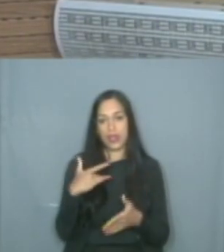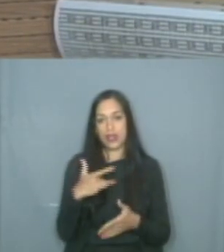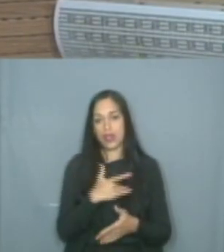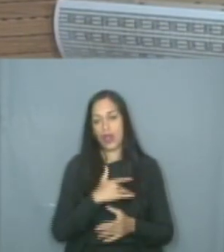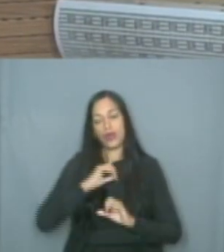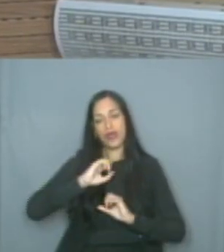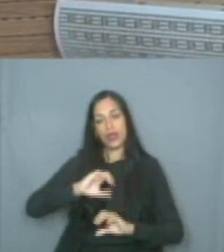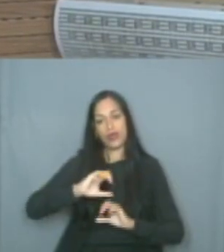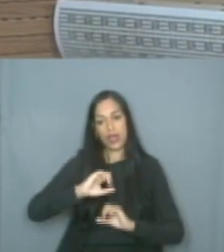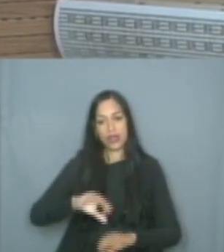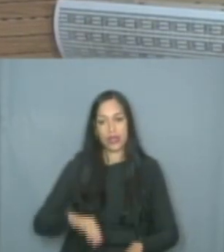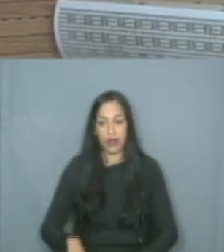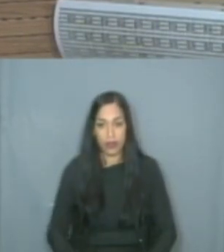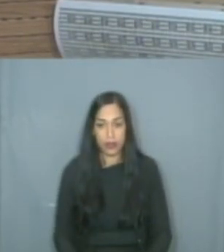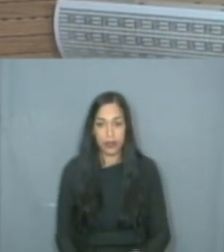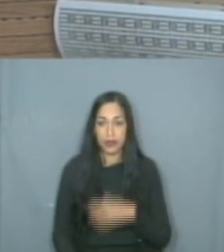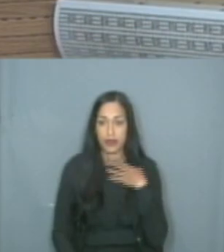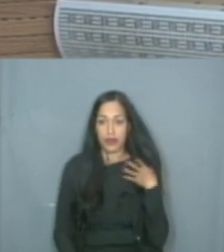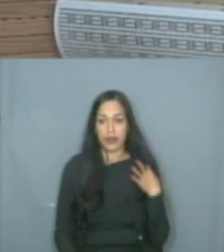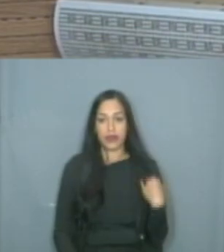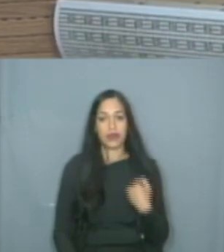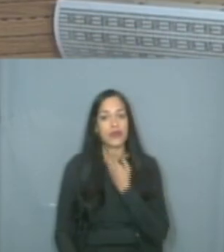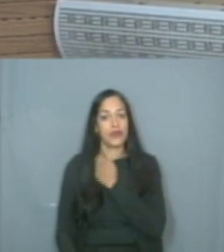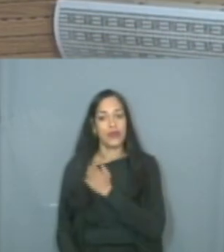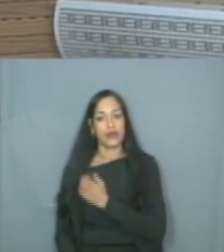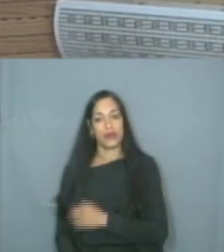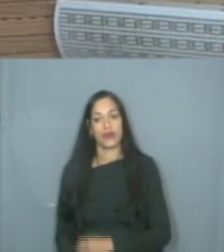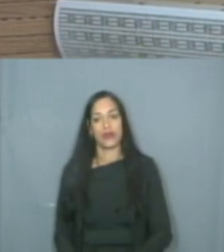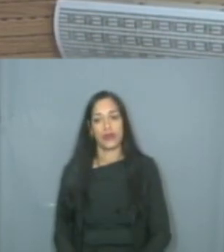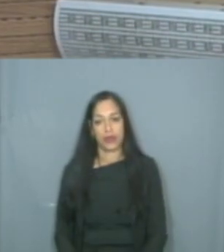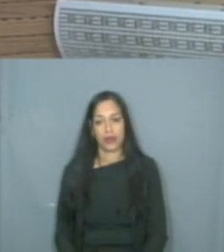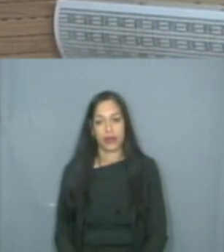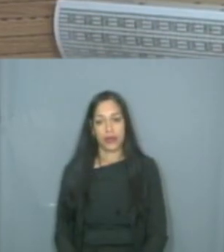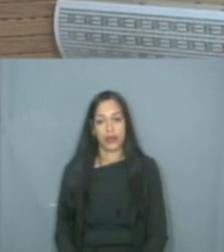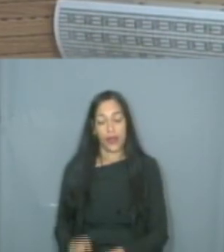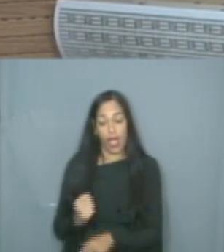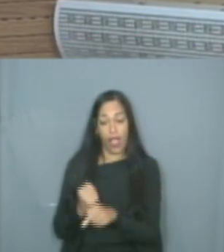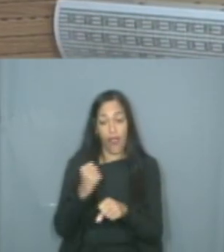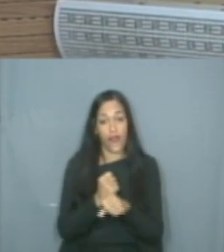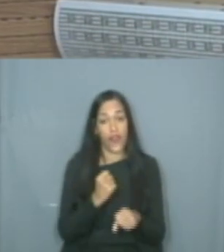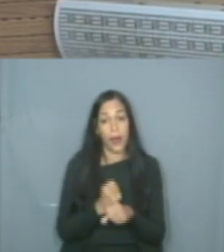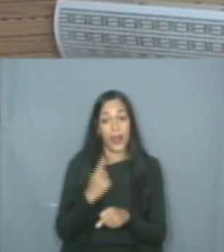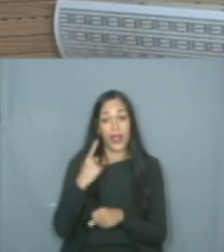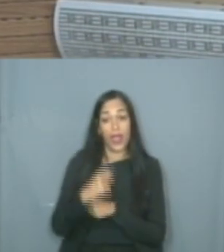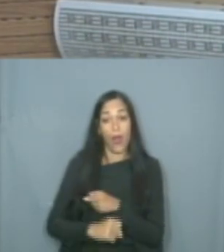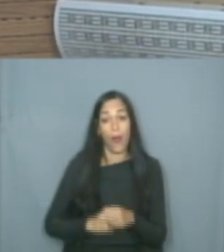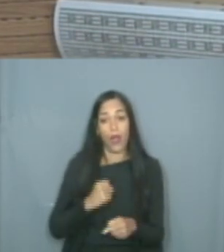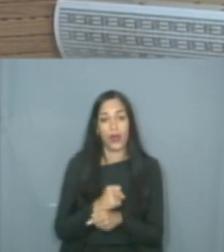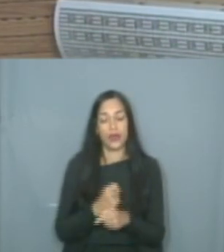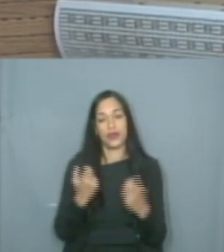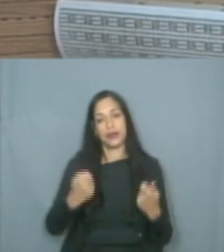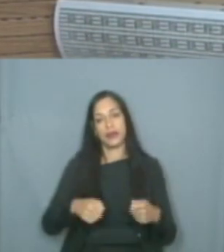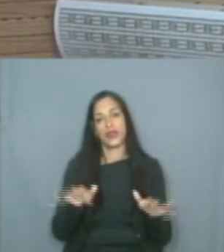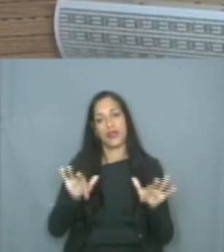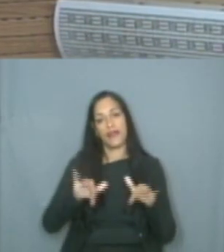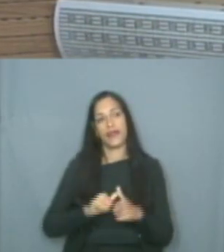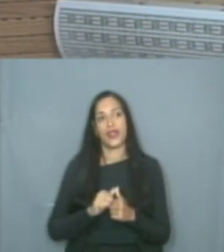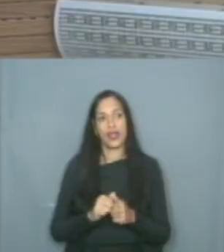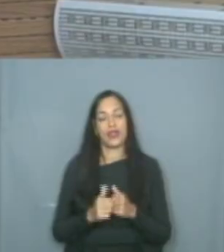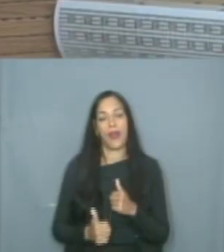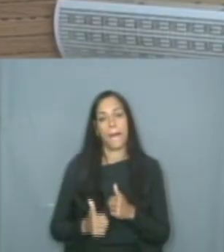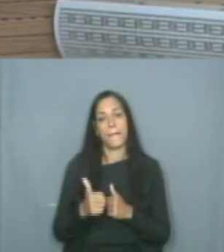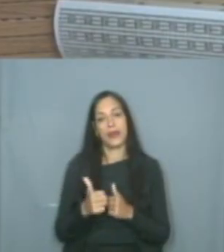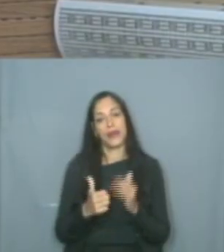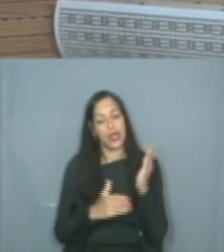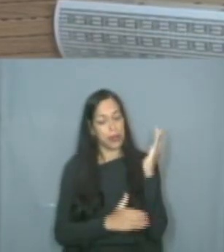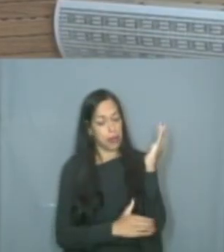Educação. Mas a reforma ali já está se arrastando há um ano e a gente precisa concluir. O primeiro andar está ok, a escola